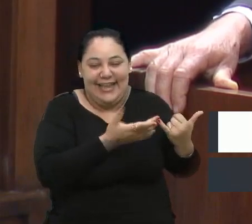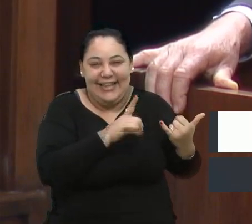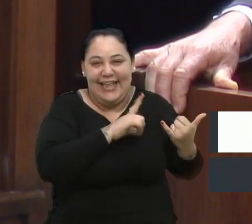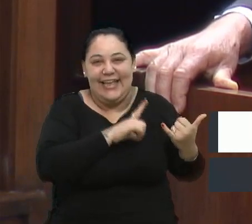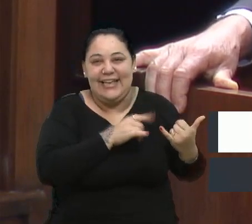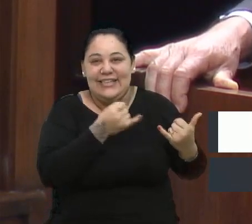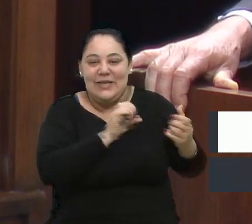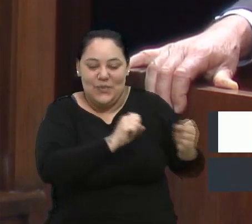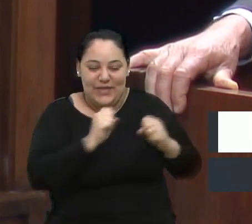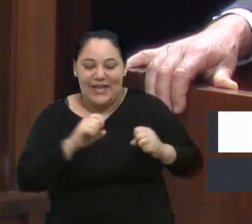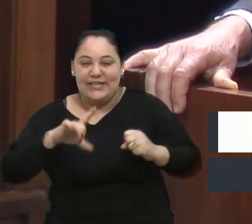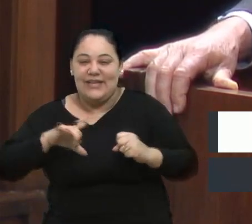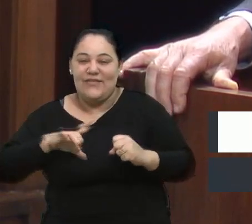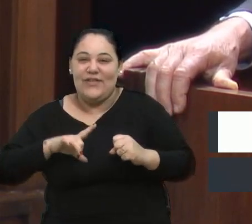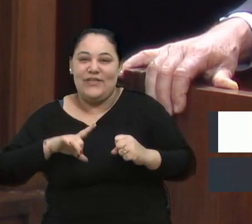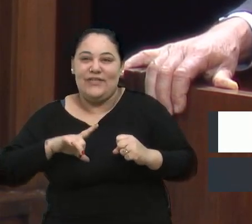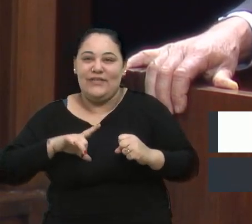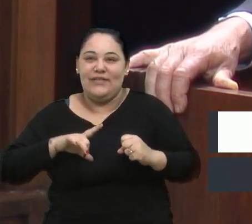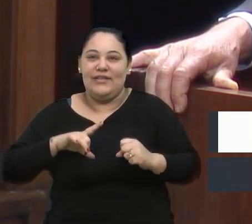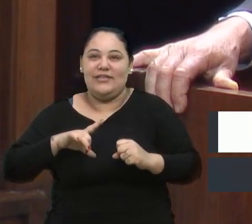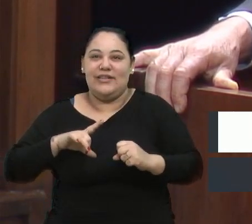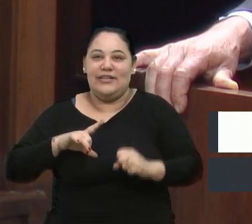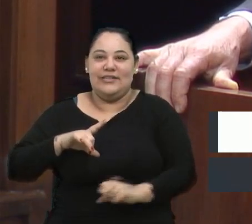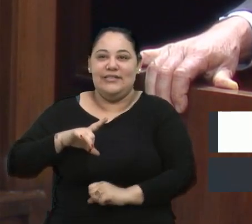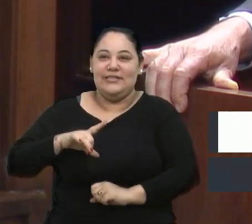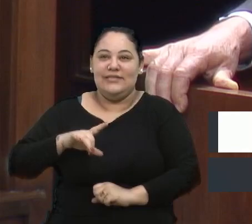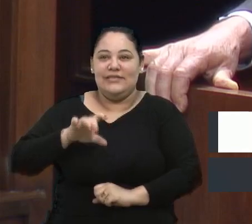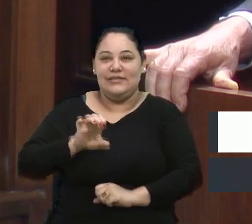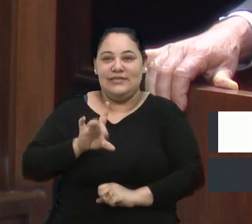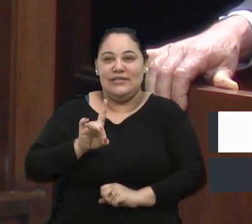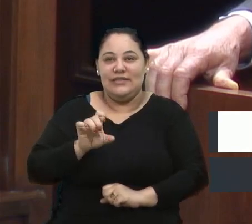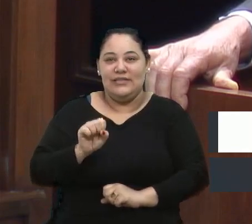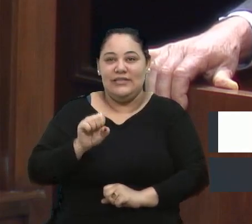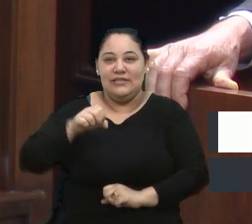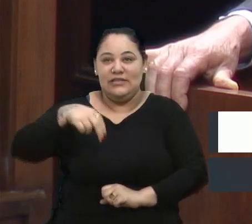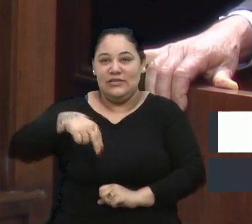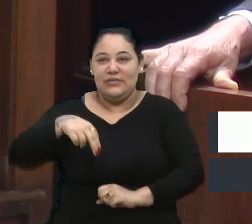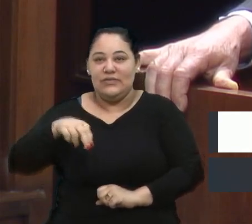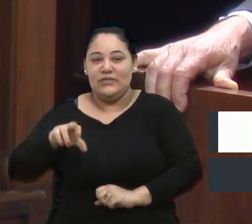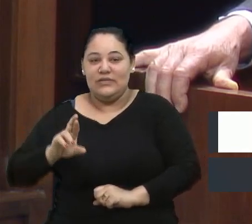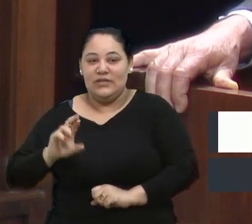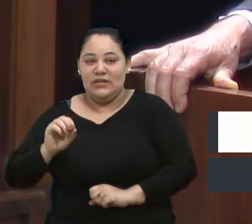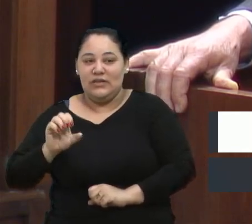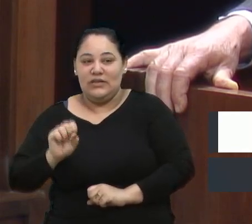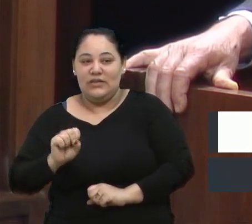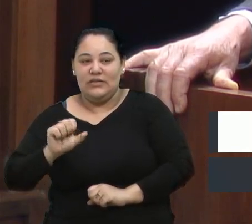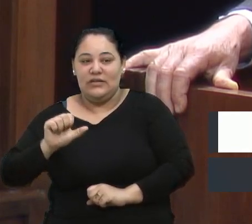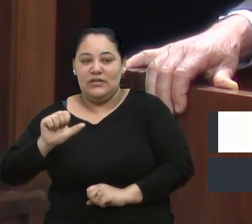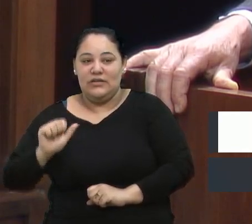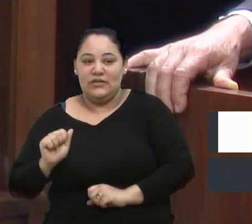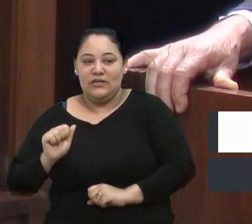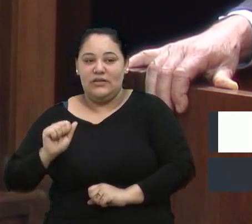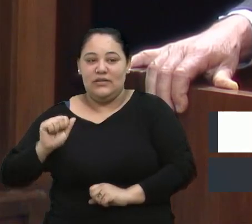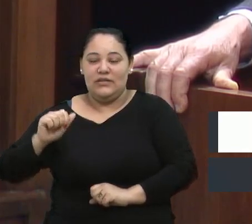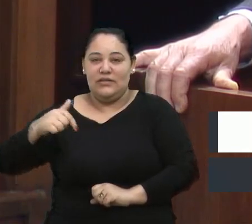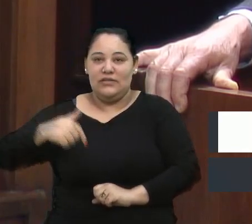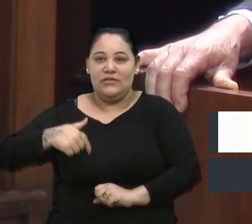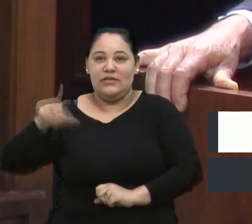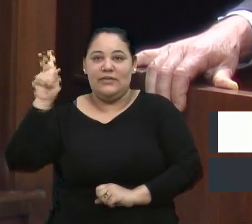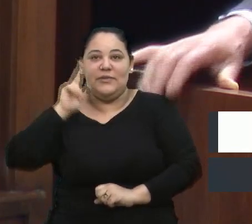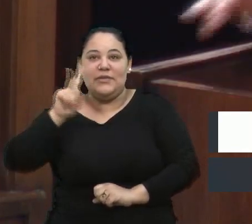lá o Edson da Rosa, secretário da Educação, se nós pudéssemos ter essa agilidade em construção de